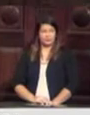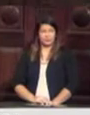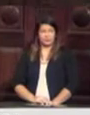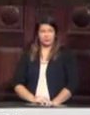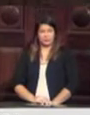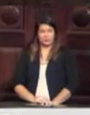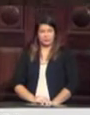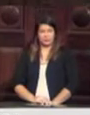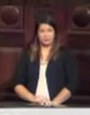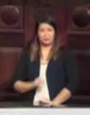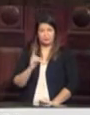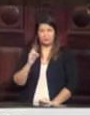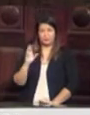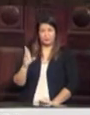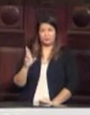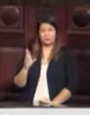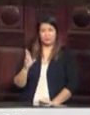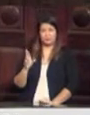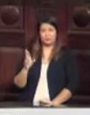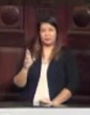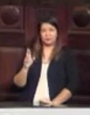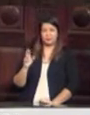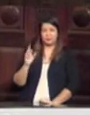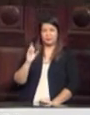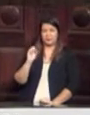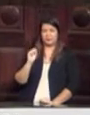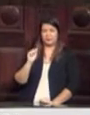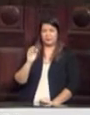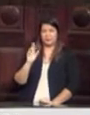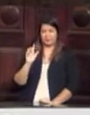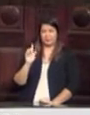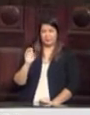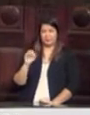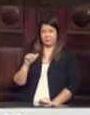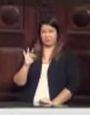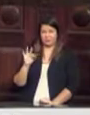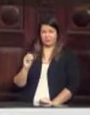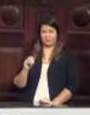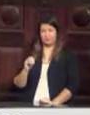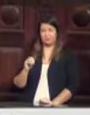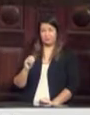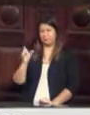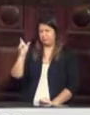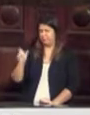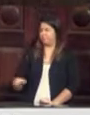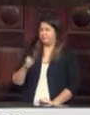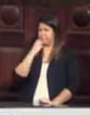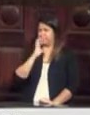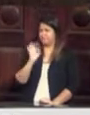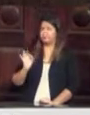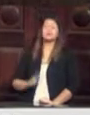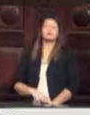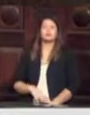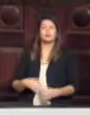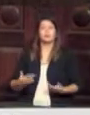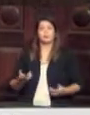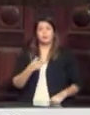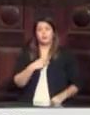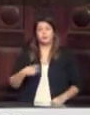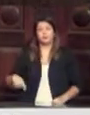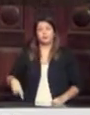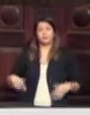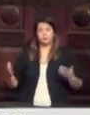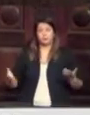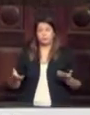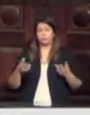Doutor Sadi Noel, belíssima figura. Senhor presidente, vou fazer aqui um relato